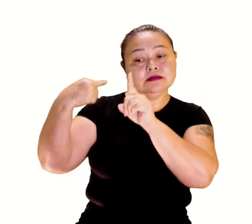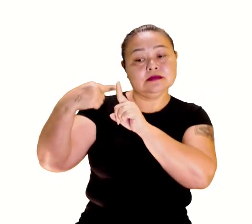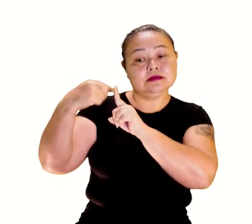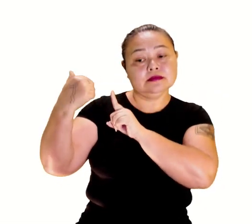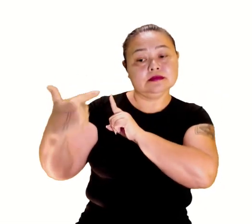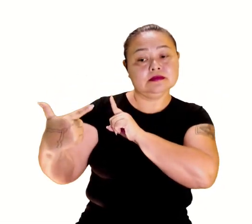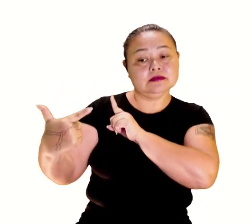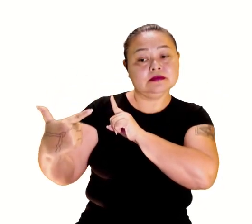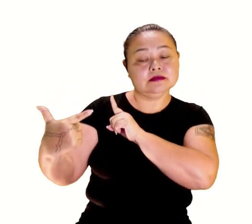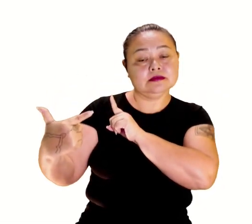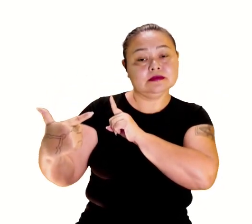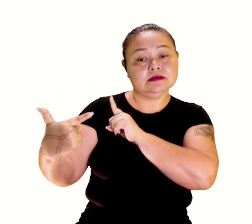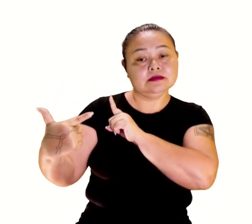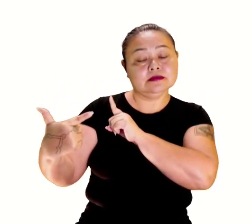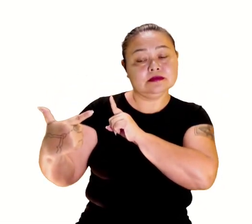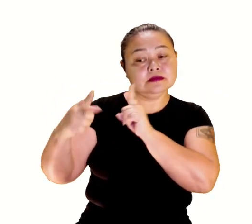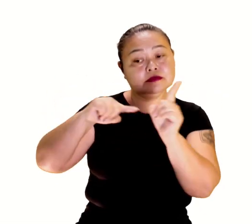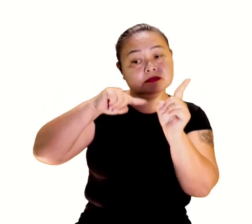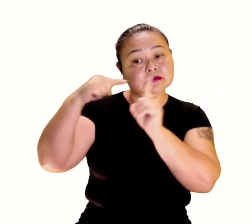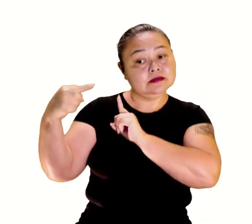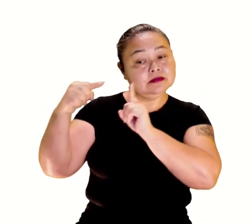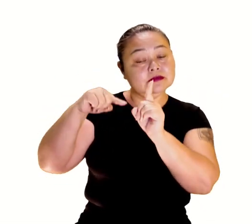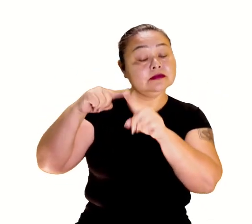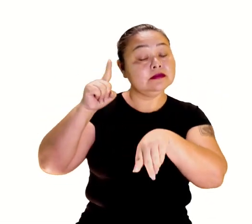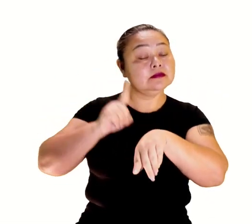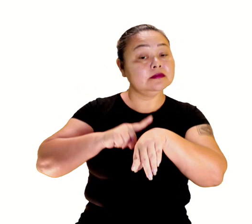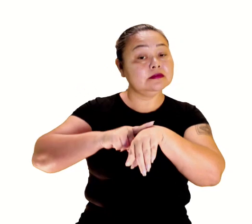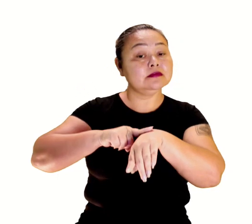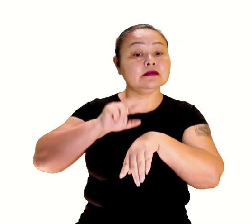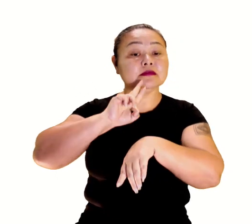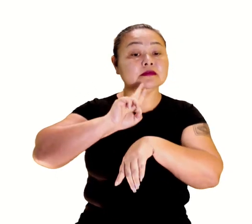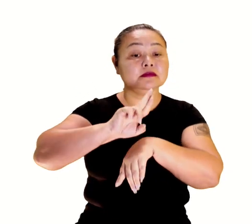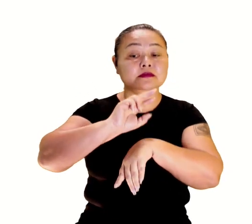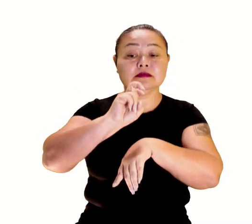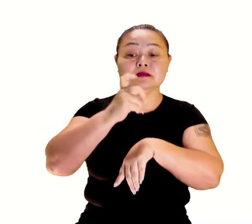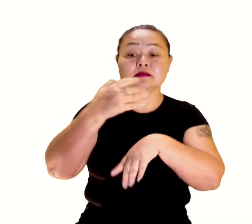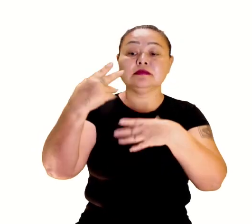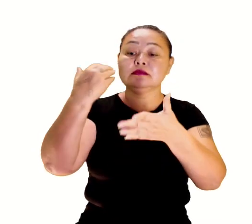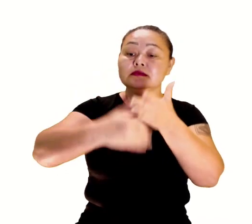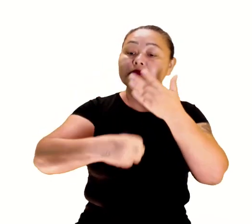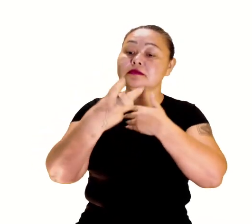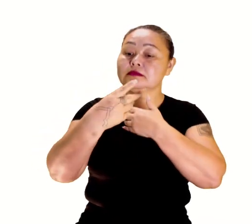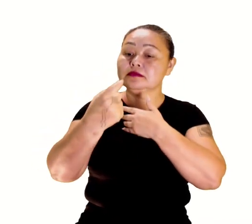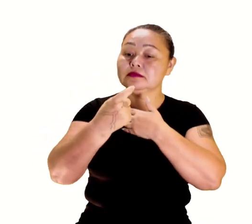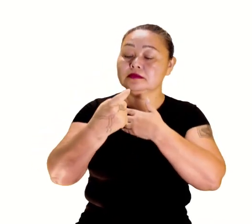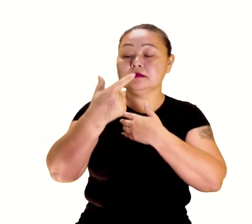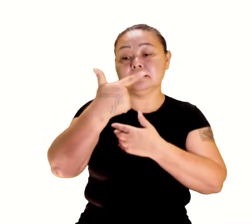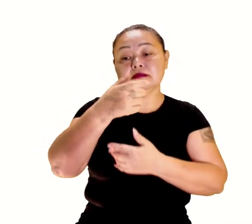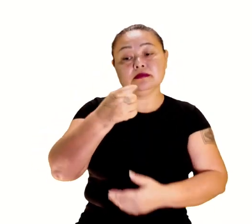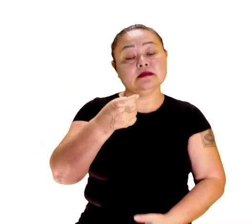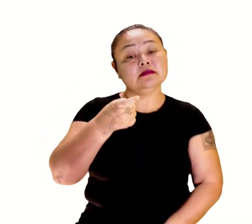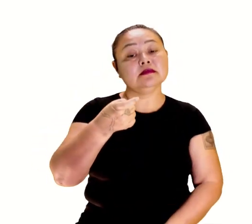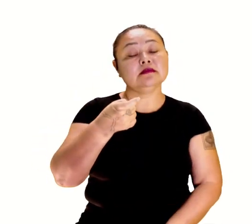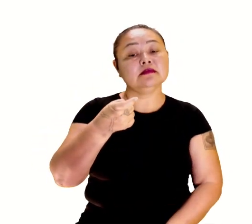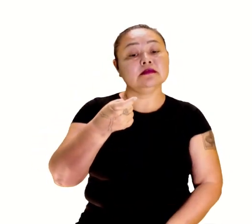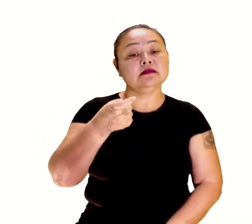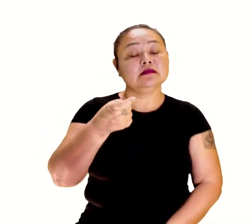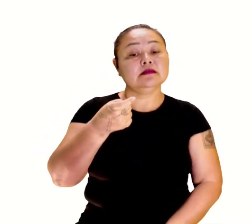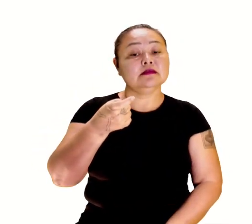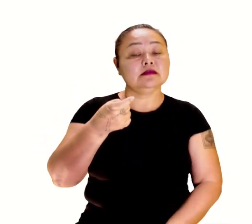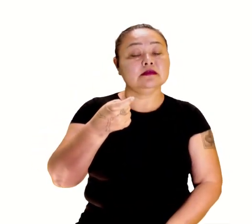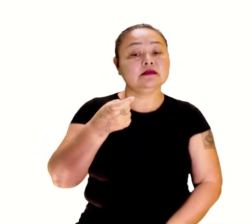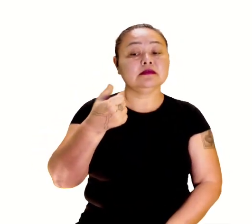Mais 2. Mais 2. Mudou a operação. E agora é hora de solução. 5x menos 3x, Fica 2x.